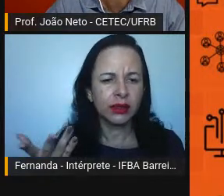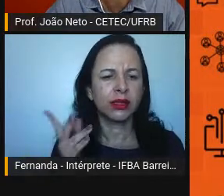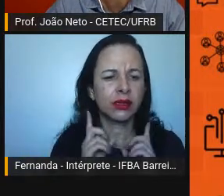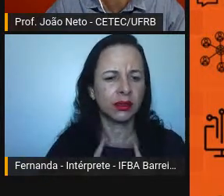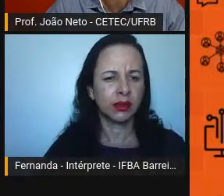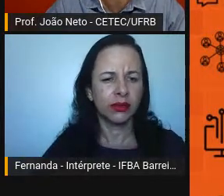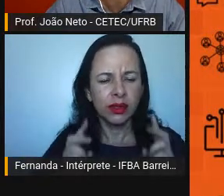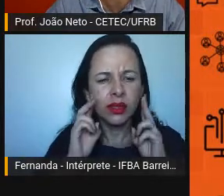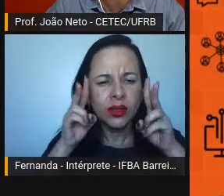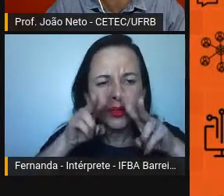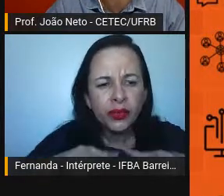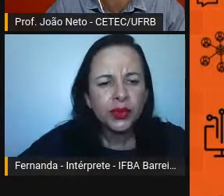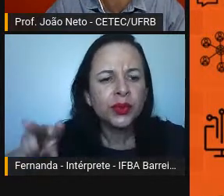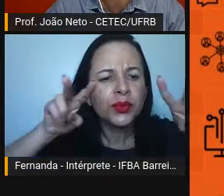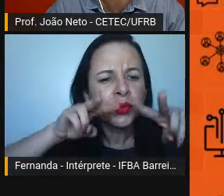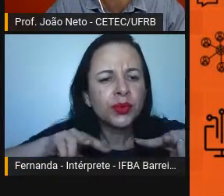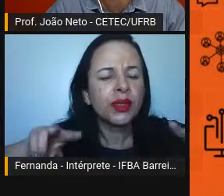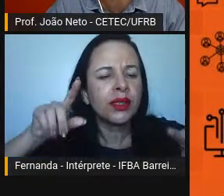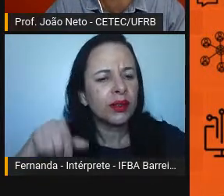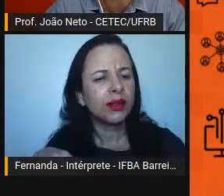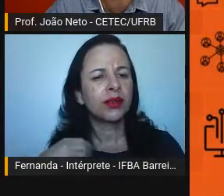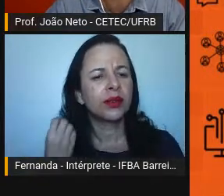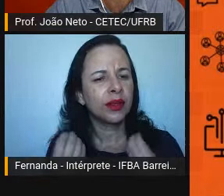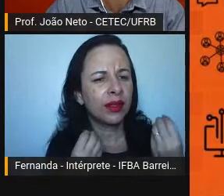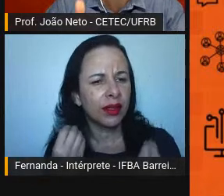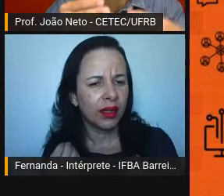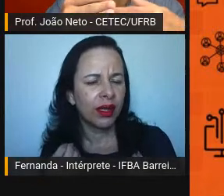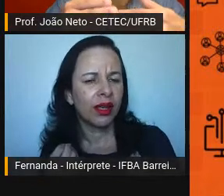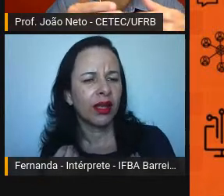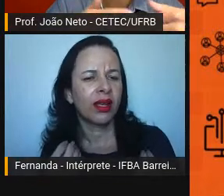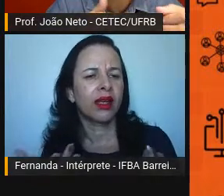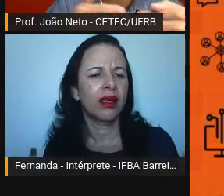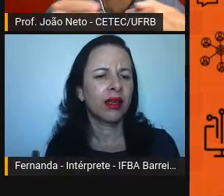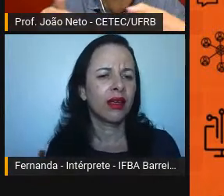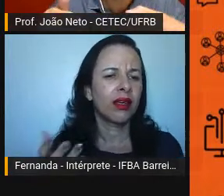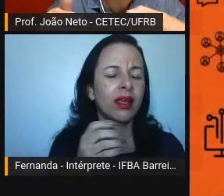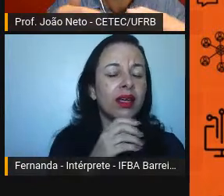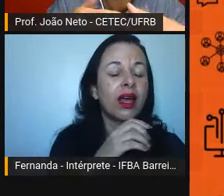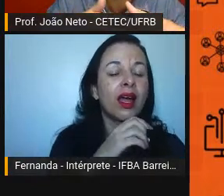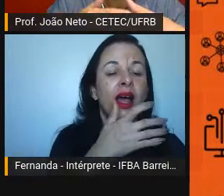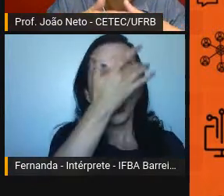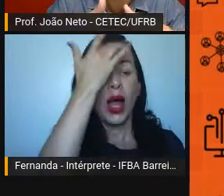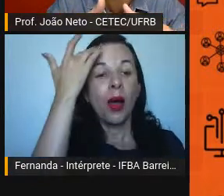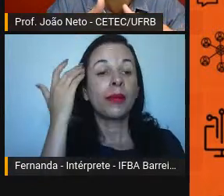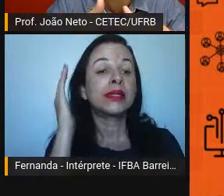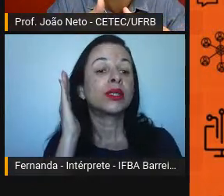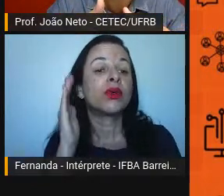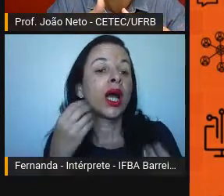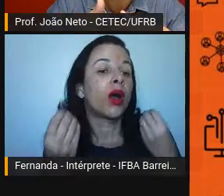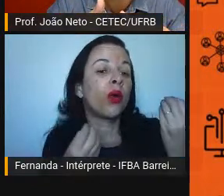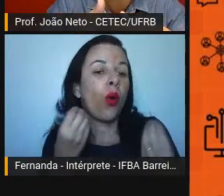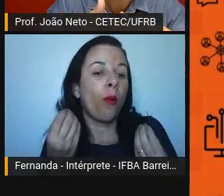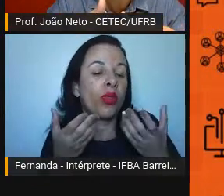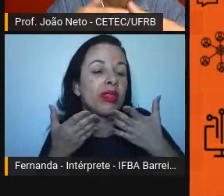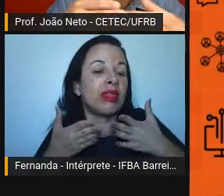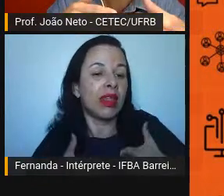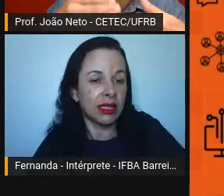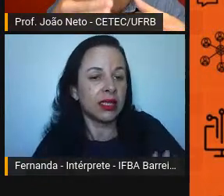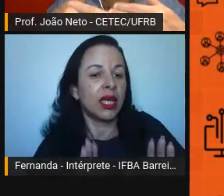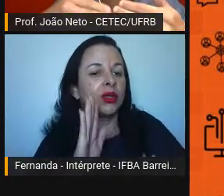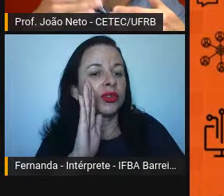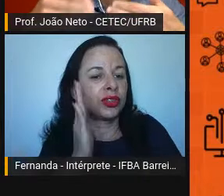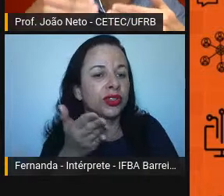até mesmo se é interessante definirmos essa pessoa ela já nasceu com a deficiência visual